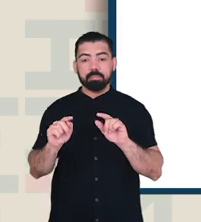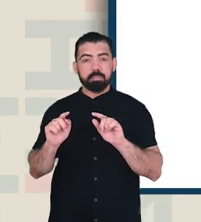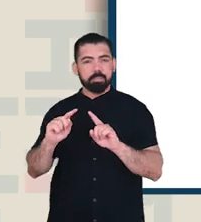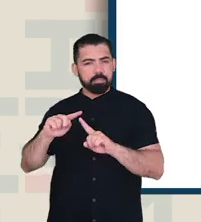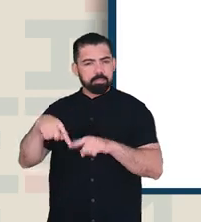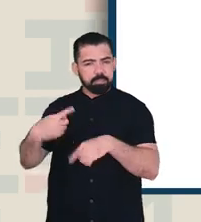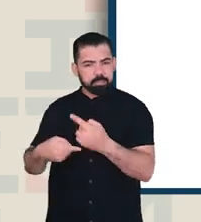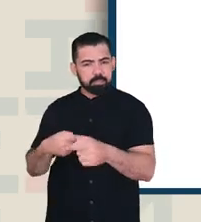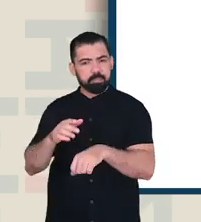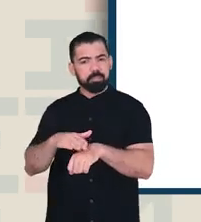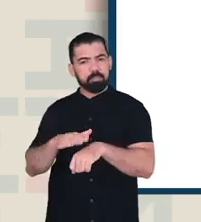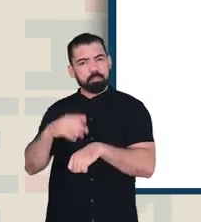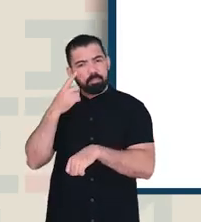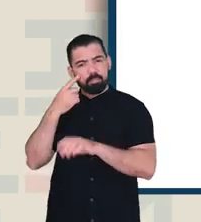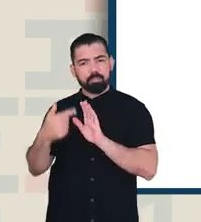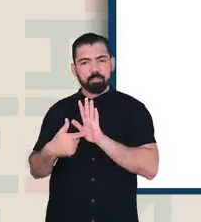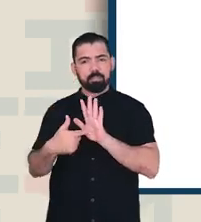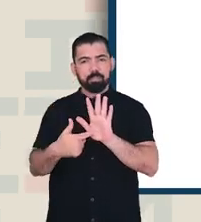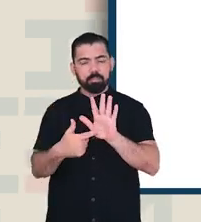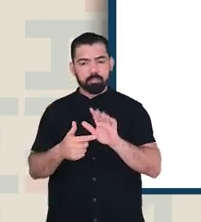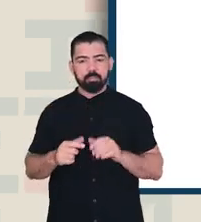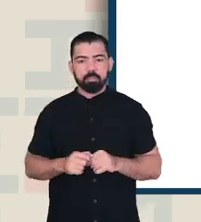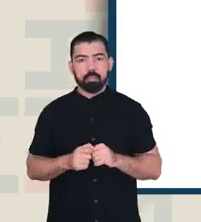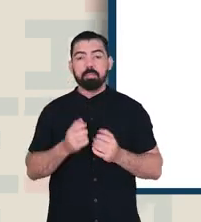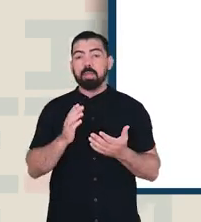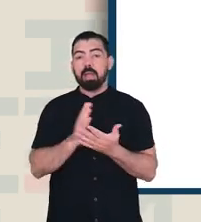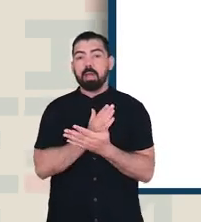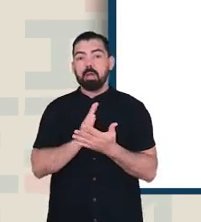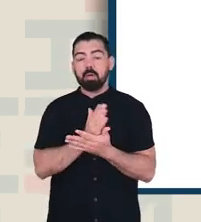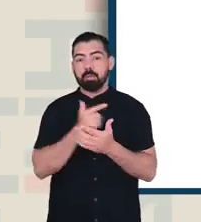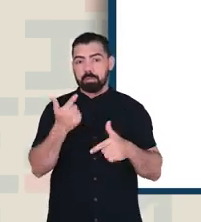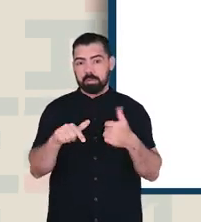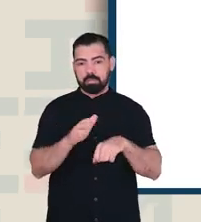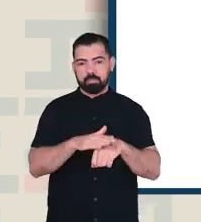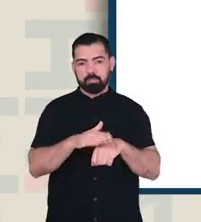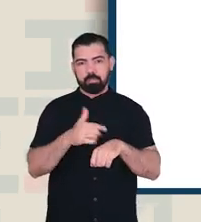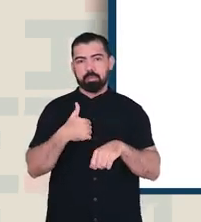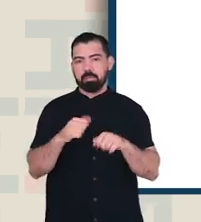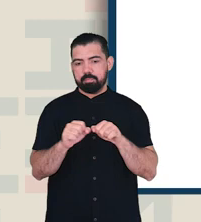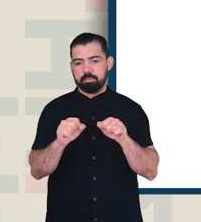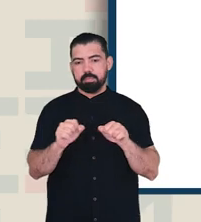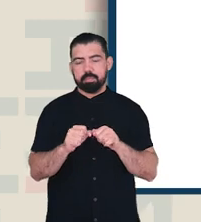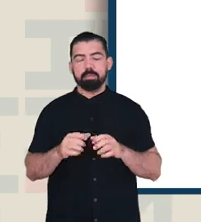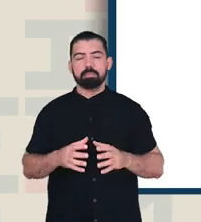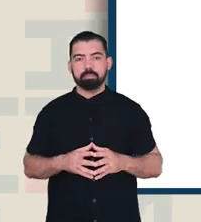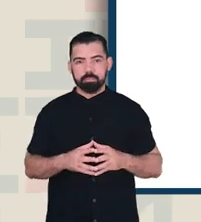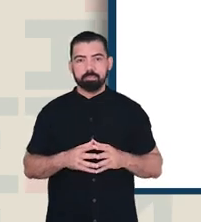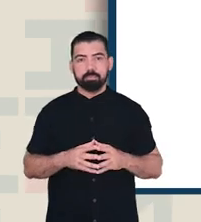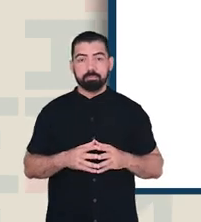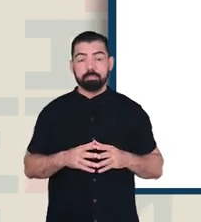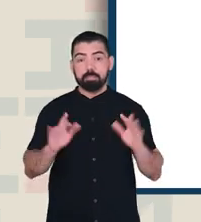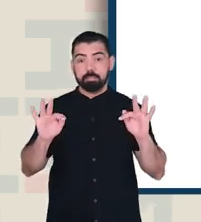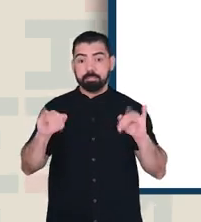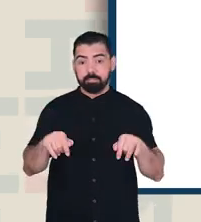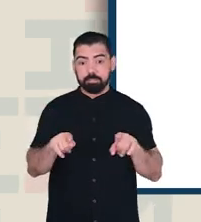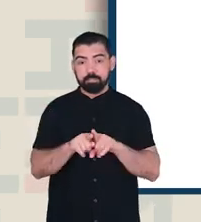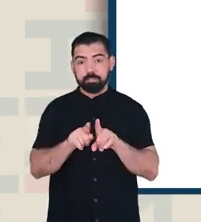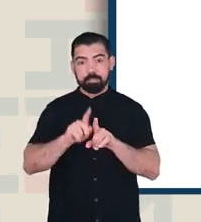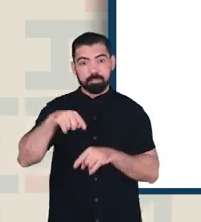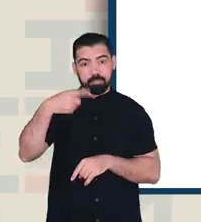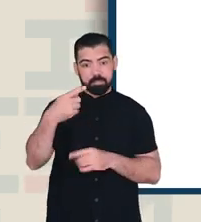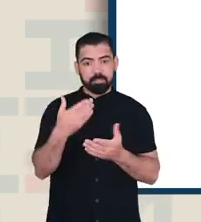depois verá uma apresentação sobre alguns trabalhos meus e, por fim, na próxima